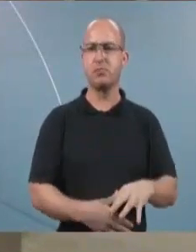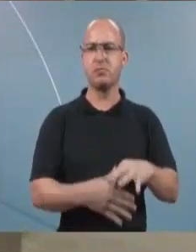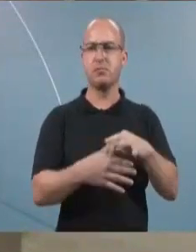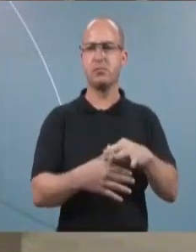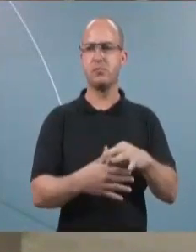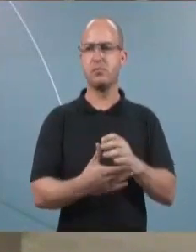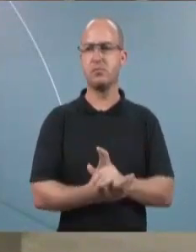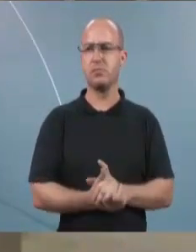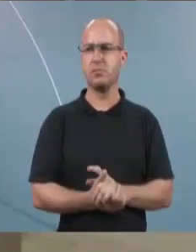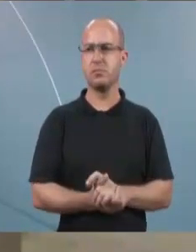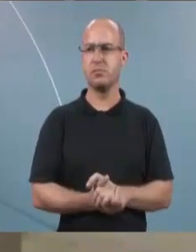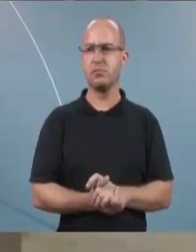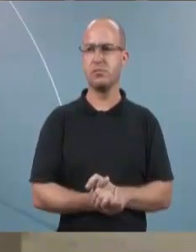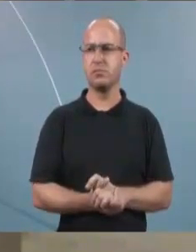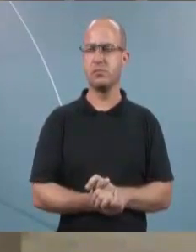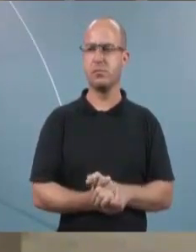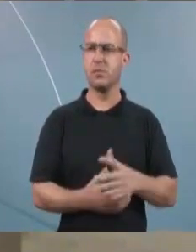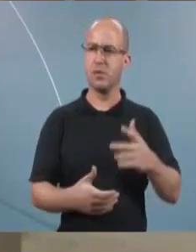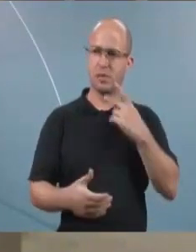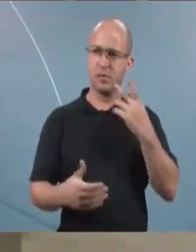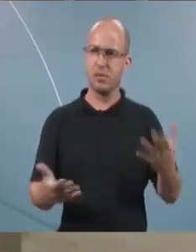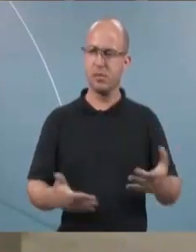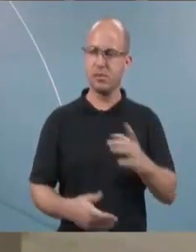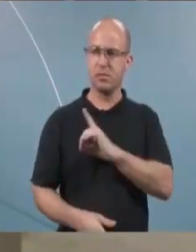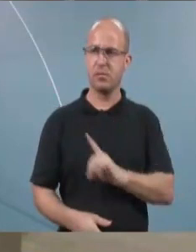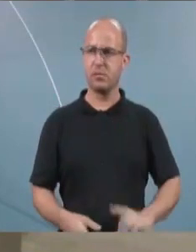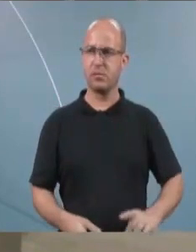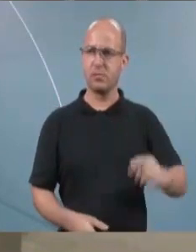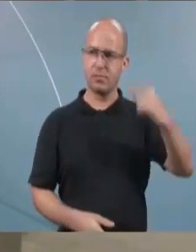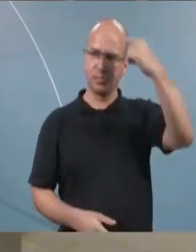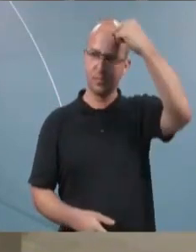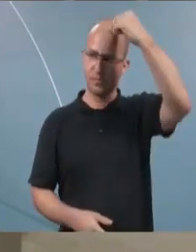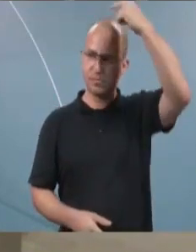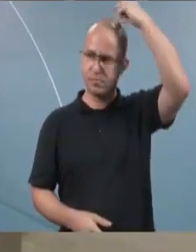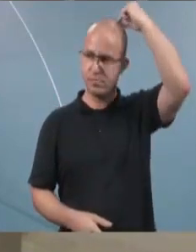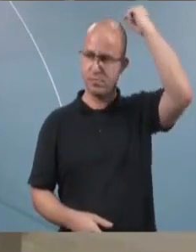às lideranças a palavra deputada Eliane